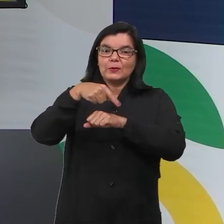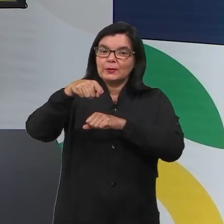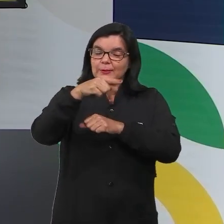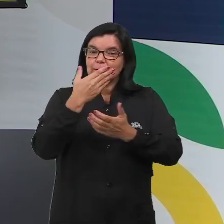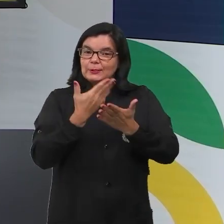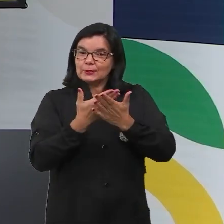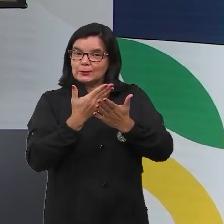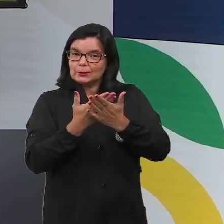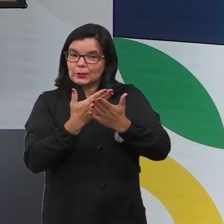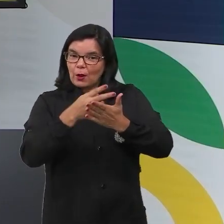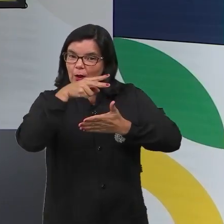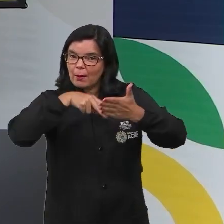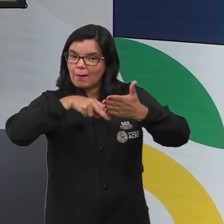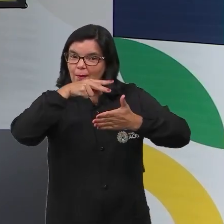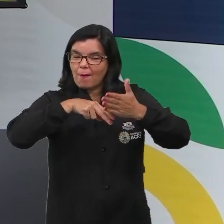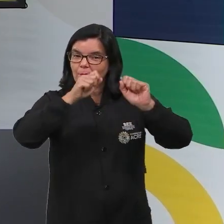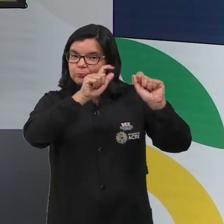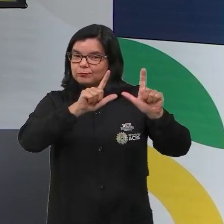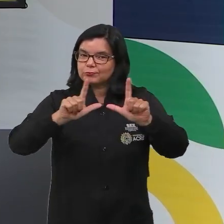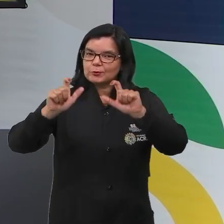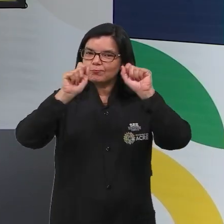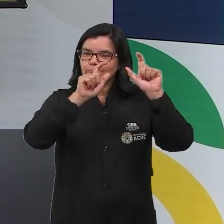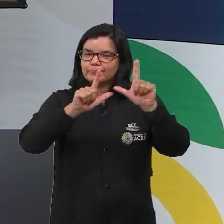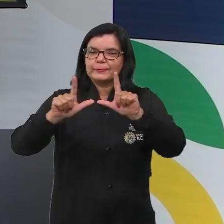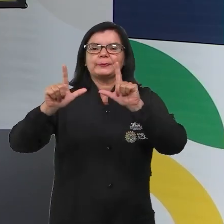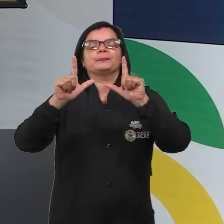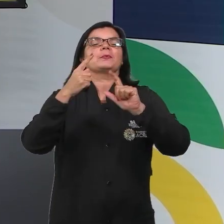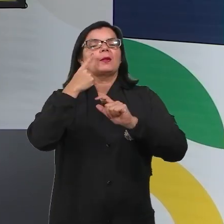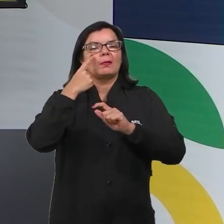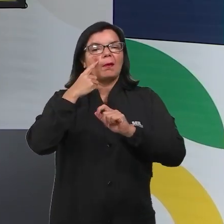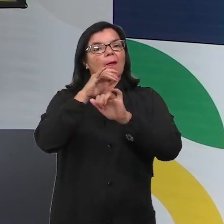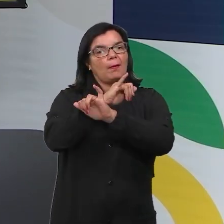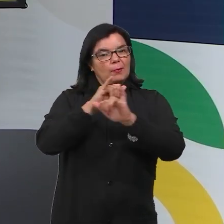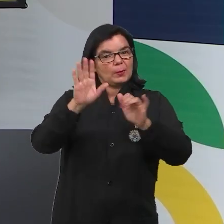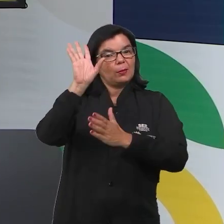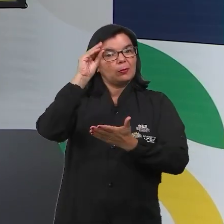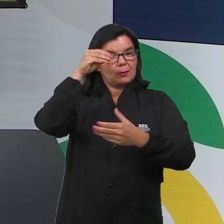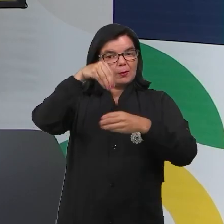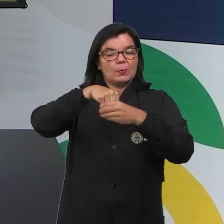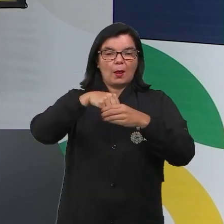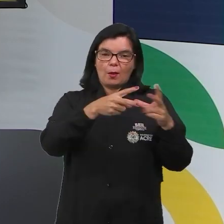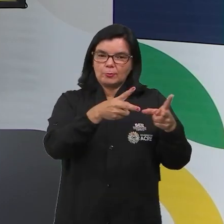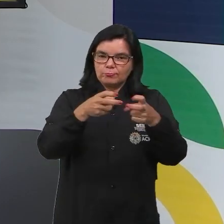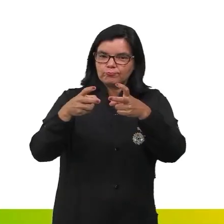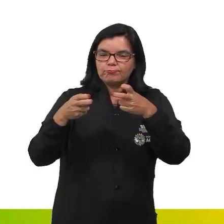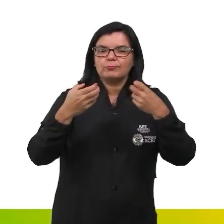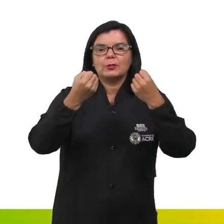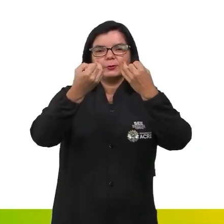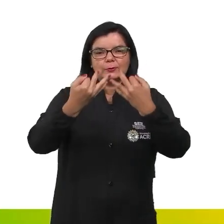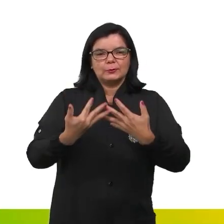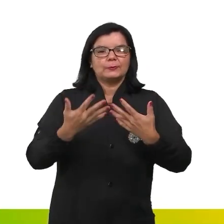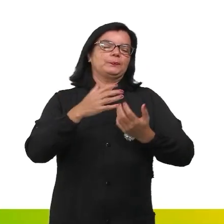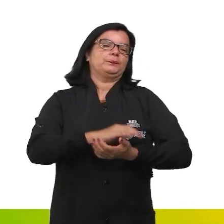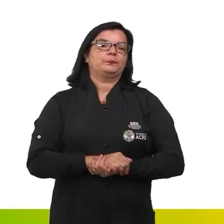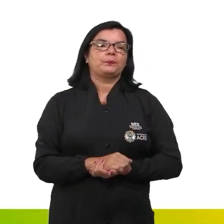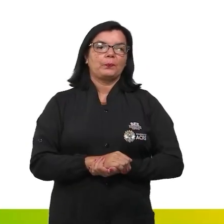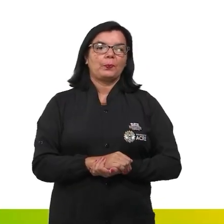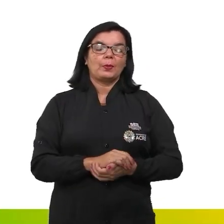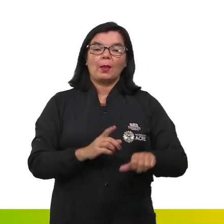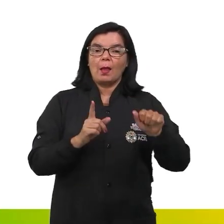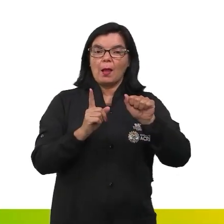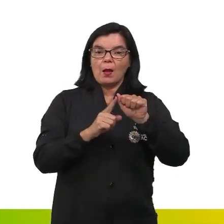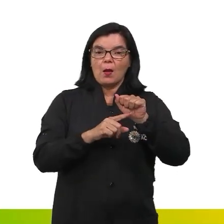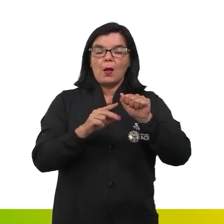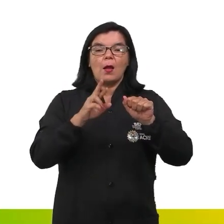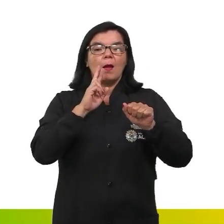estudante, leiam o slide, revejam, né? Então, essas informações agora que a gente vai explorar na atividade. Vamos lá. Então, galerinha, a